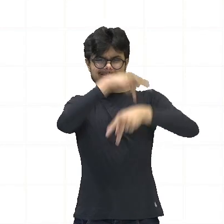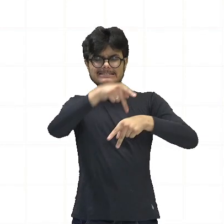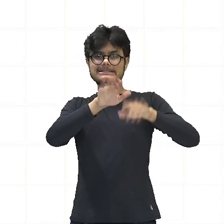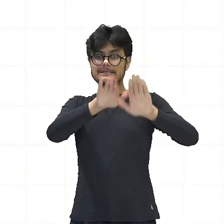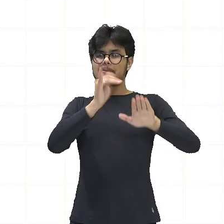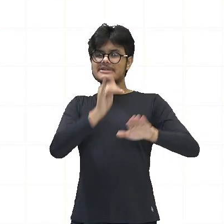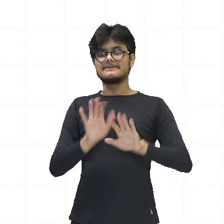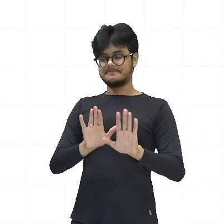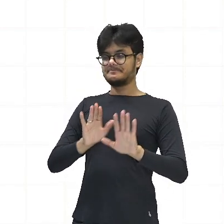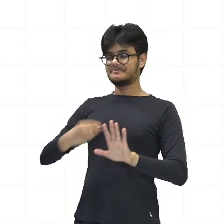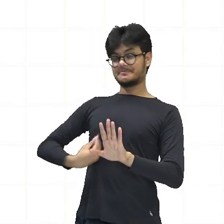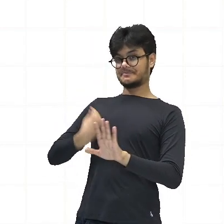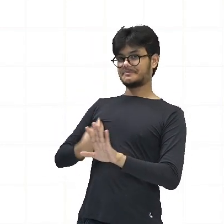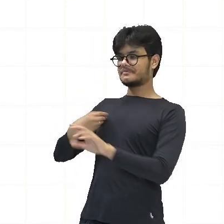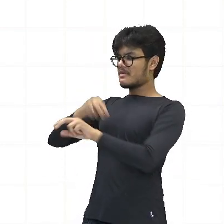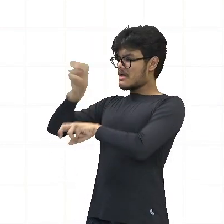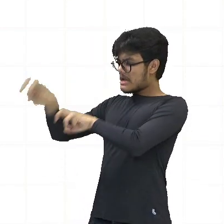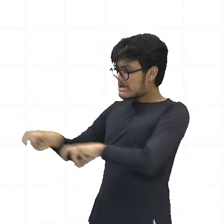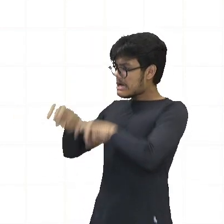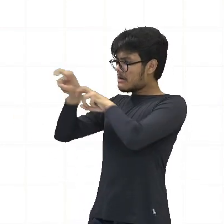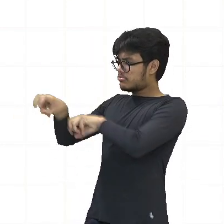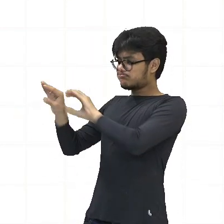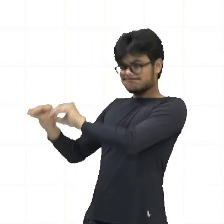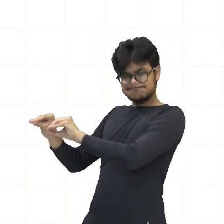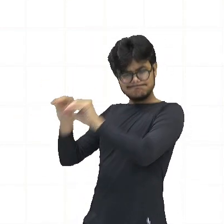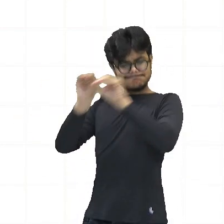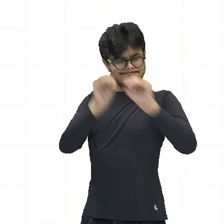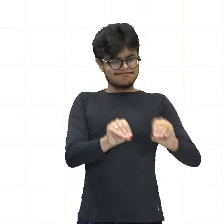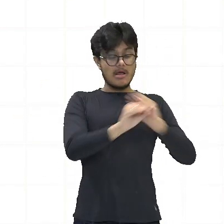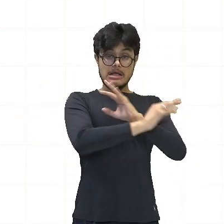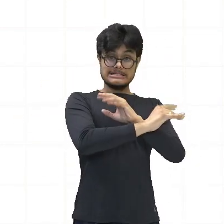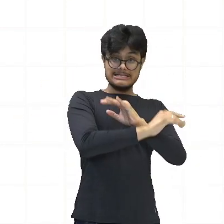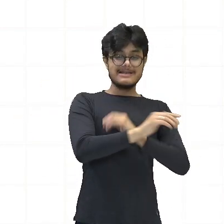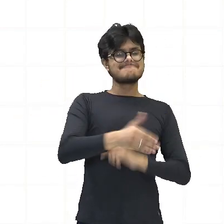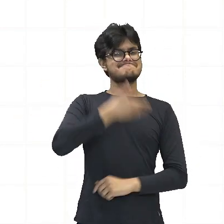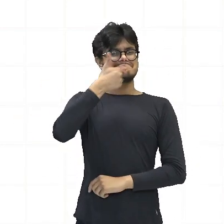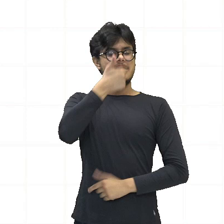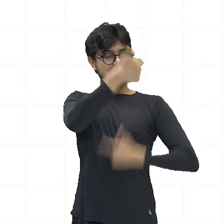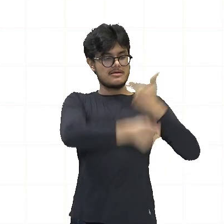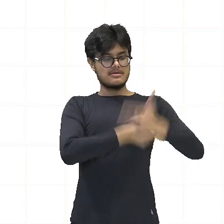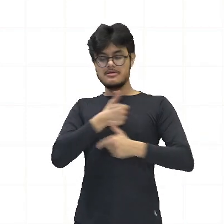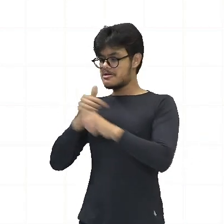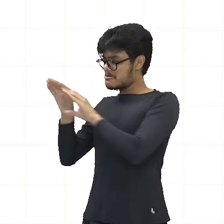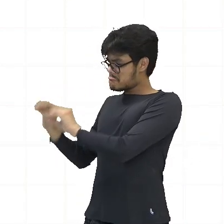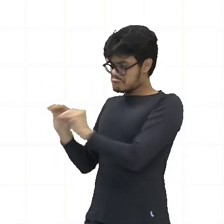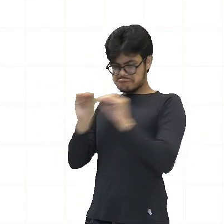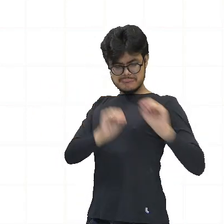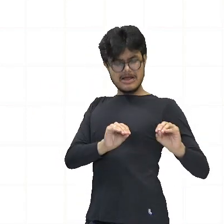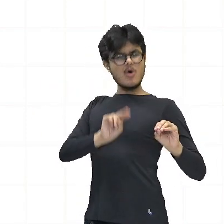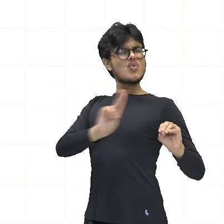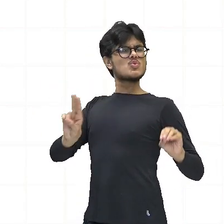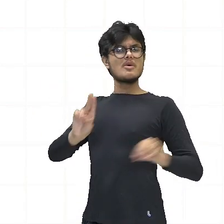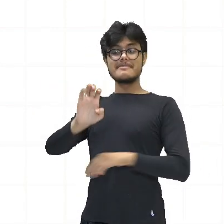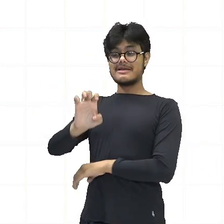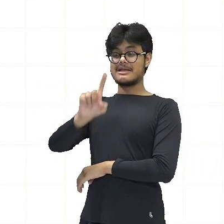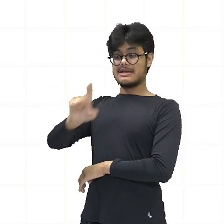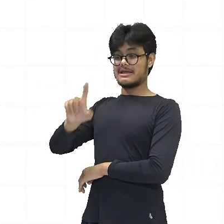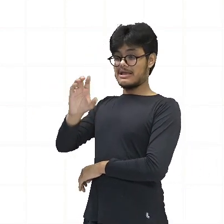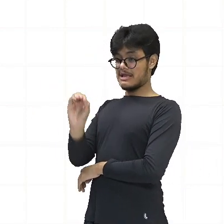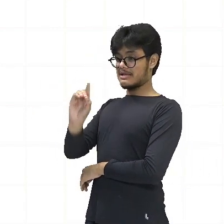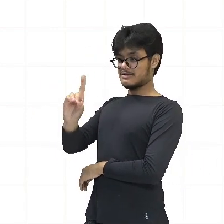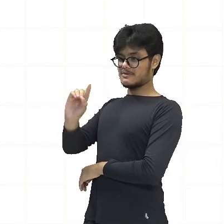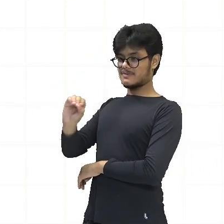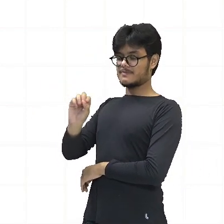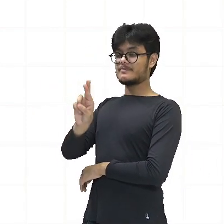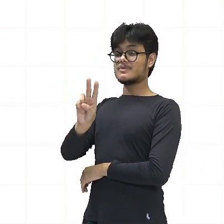do campo para as cidades, né? Então, aí acaba ocorrendo um fenômeno urbano chamado